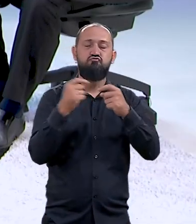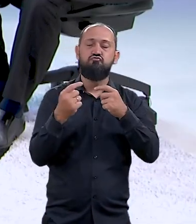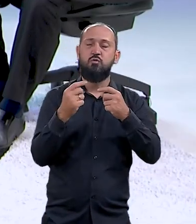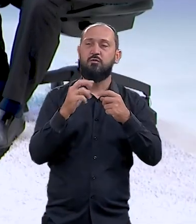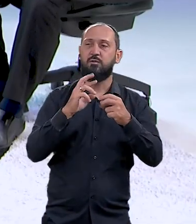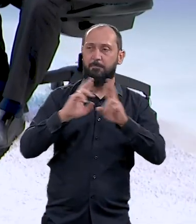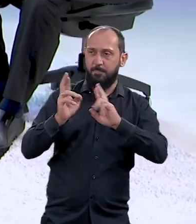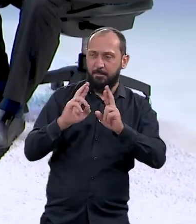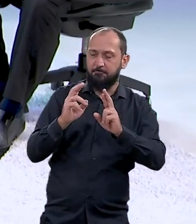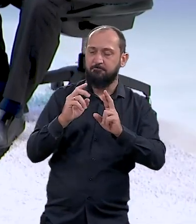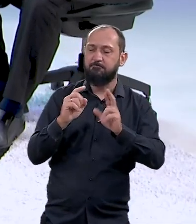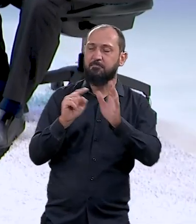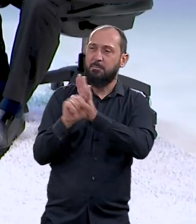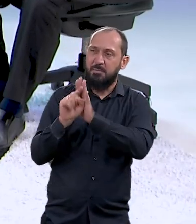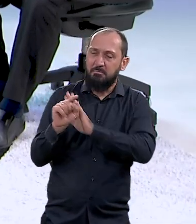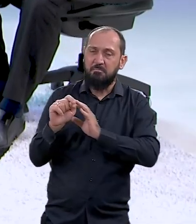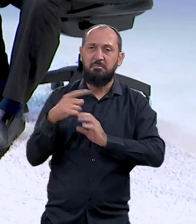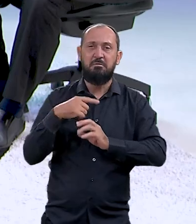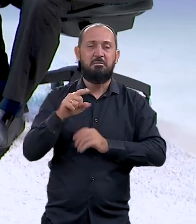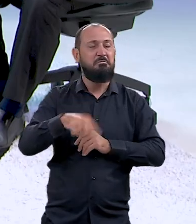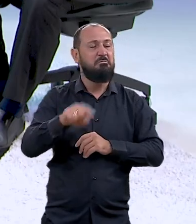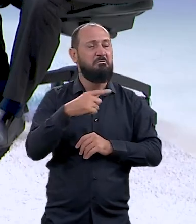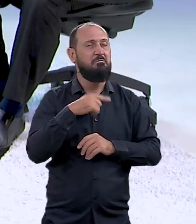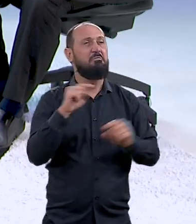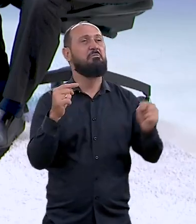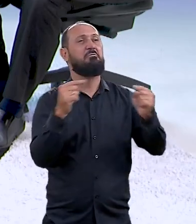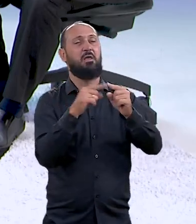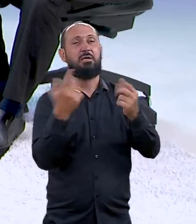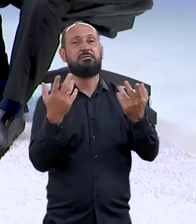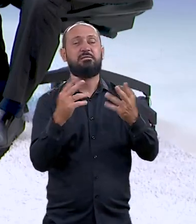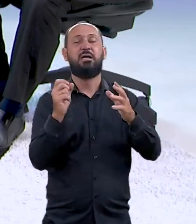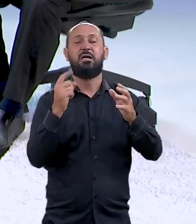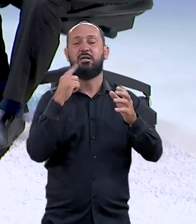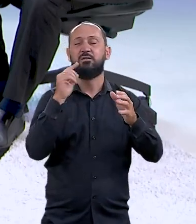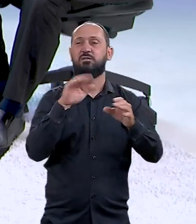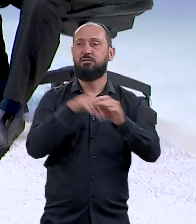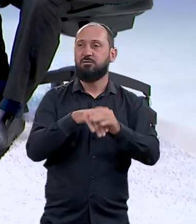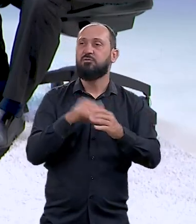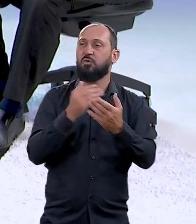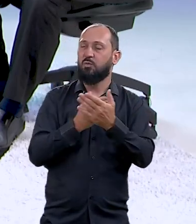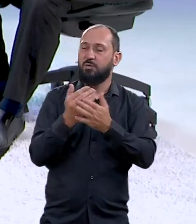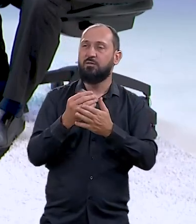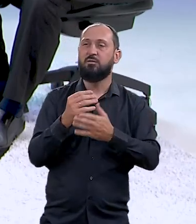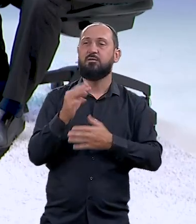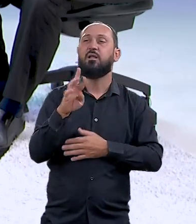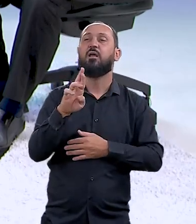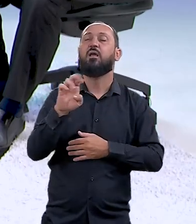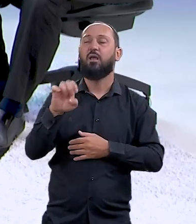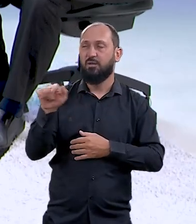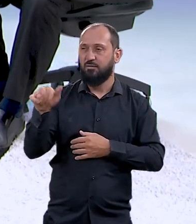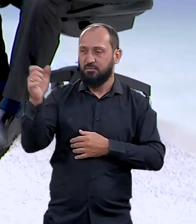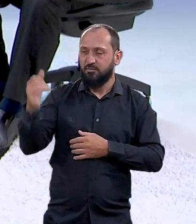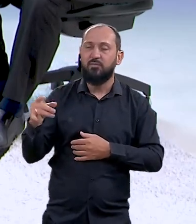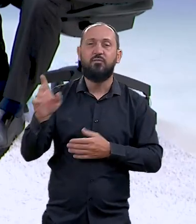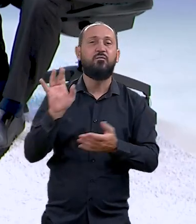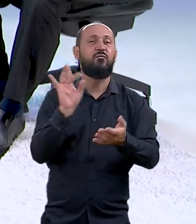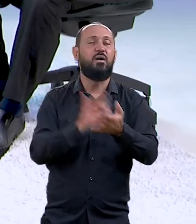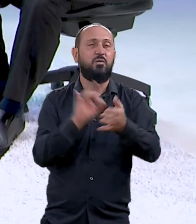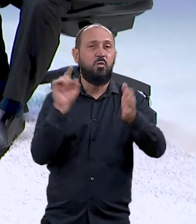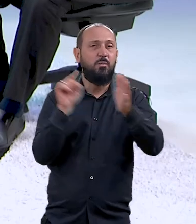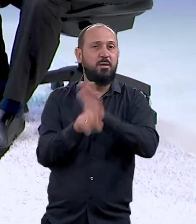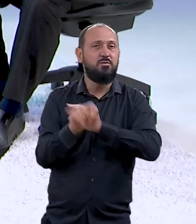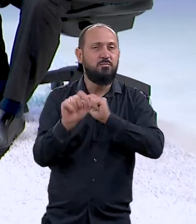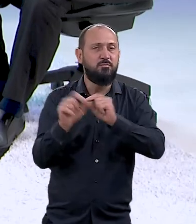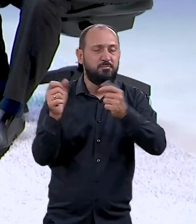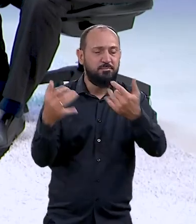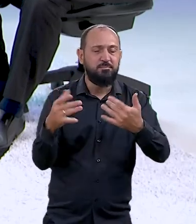Marcos Rafael, por aceitar o nosso convite e esclarecer tantas dúvidas que nós e com certeza a população deve ter acerca dessas eleições. Apresentar,